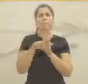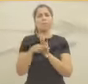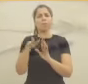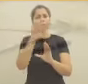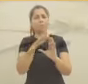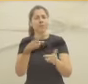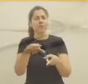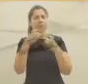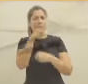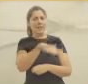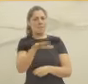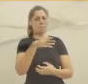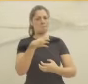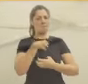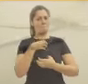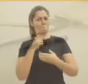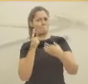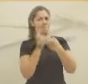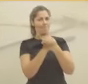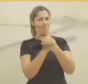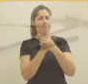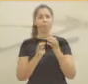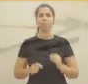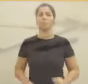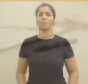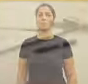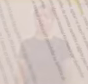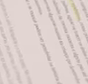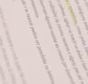de si próprios a forma de lidar com aquela criança.